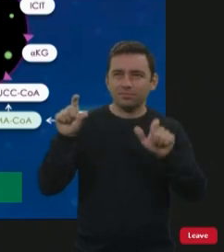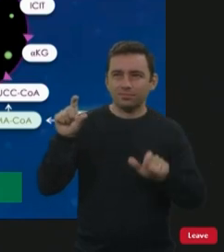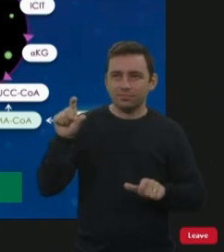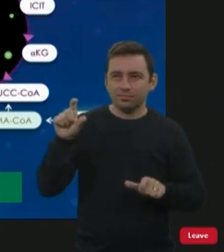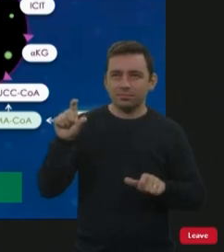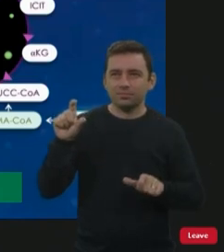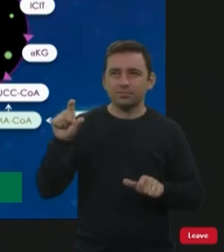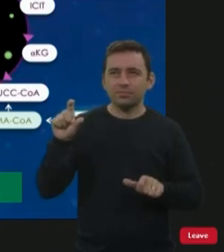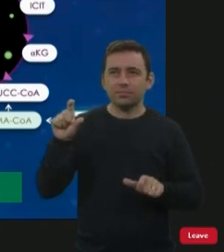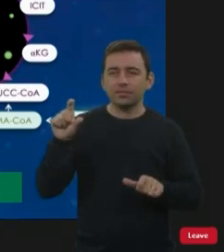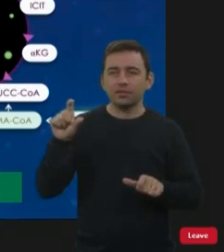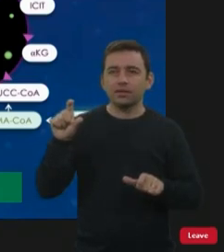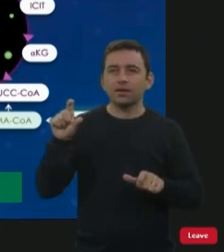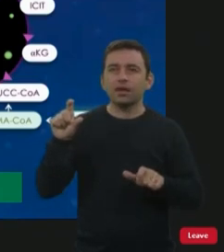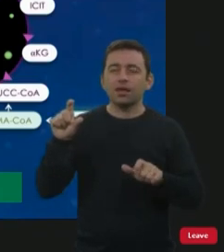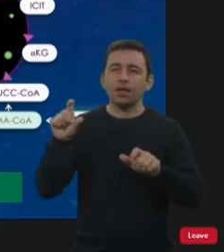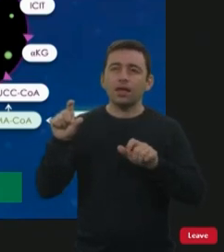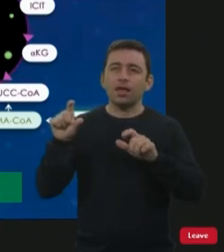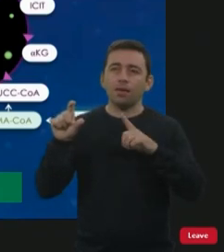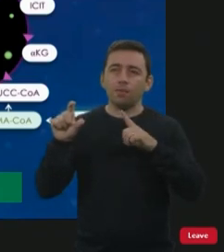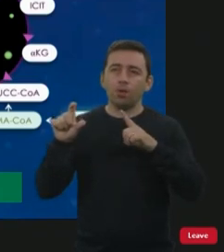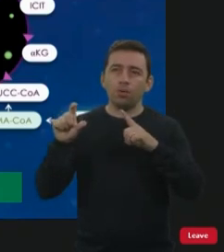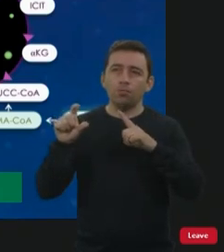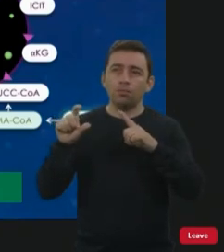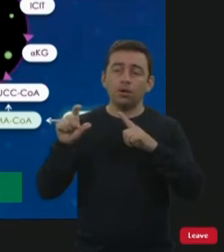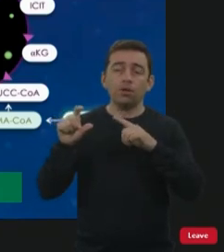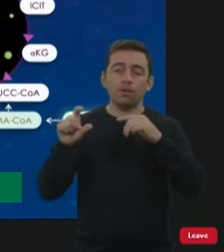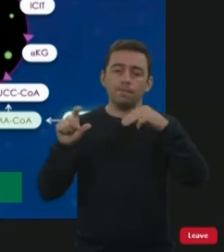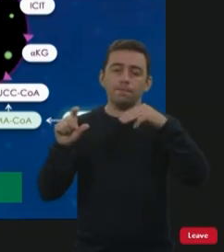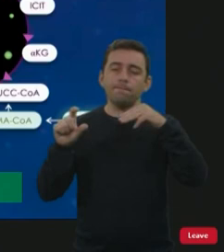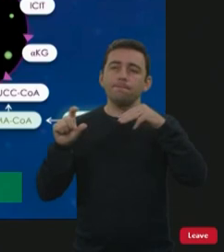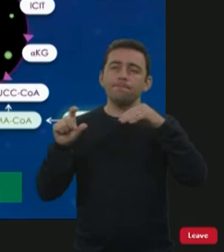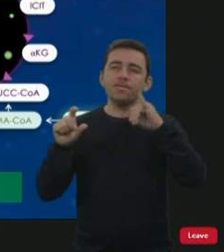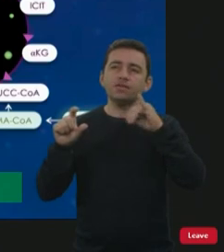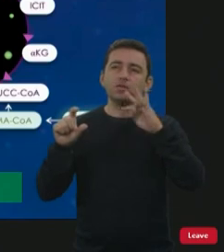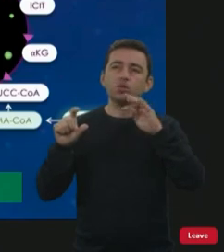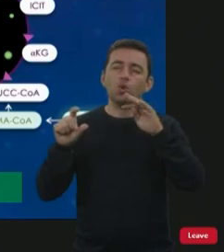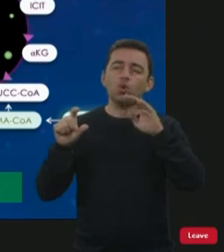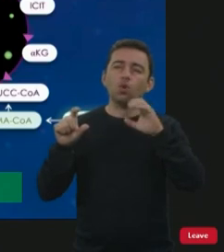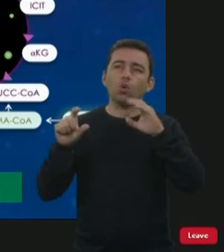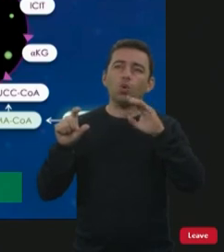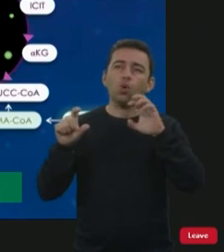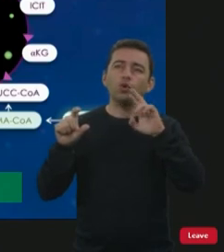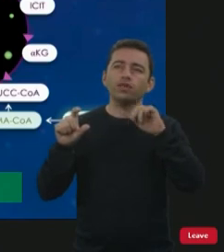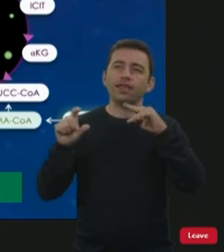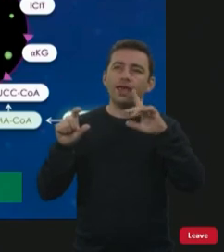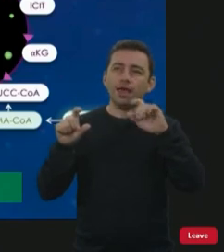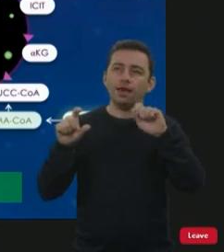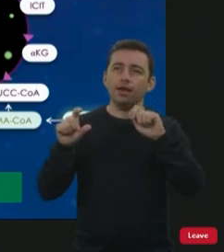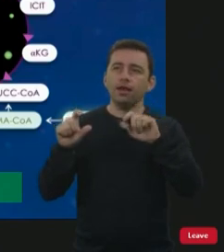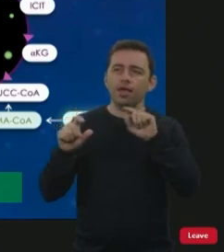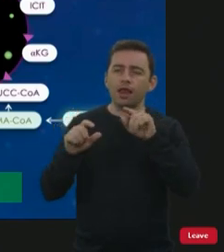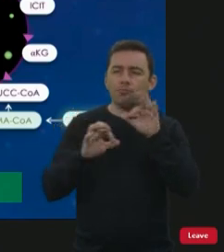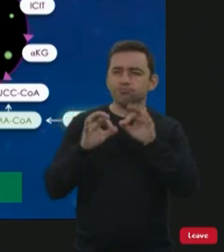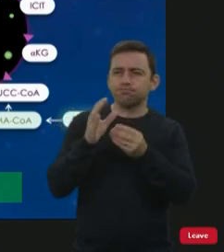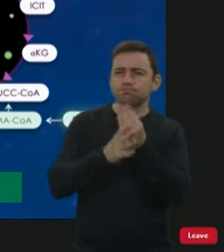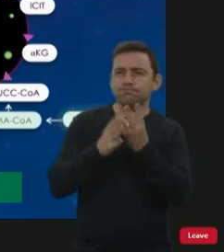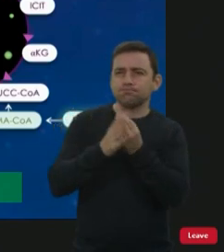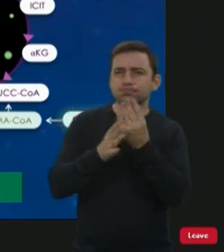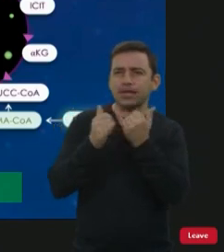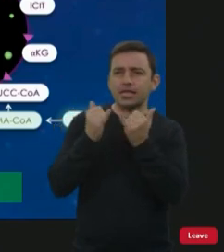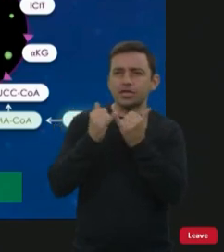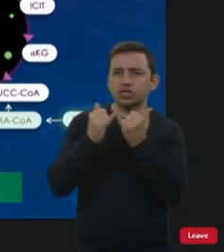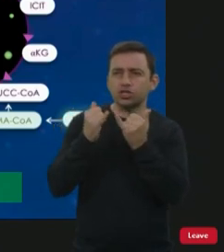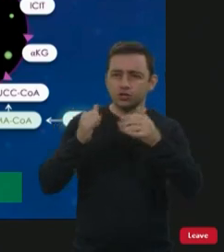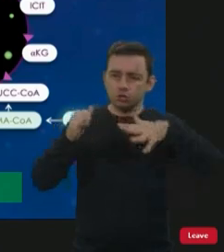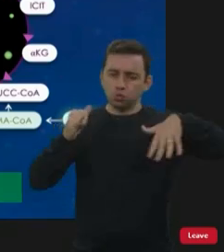é a membrana da mitocôndria, né? A mitocôndria é a nossa grande cicerone aí na produção de energia para o organismo,